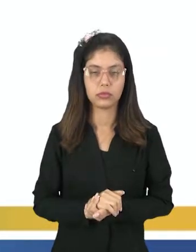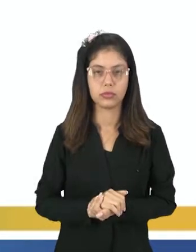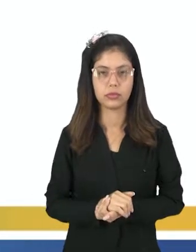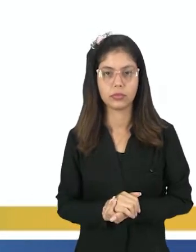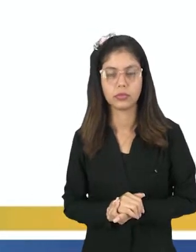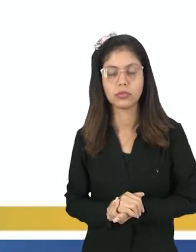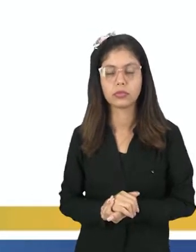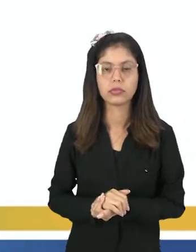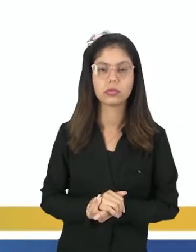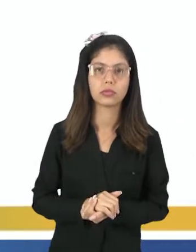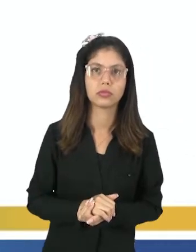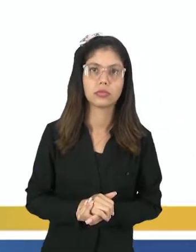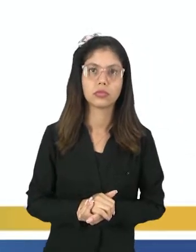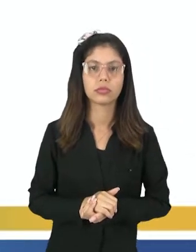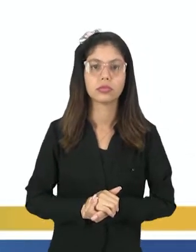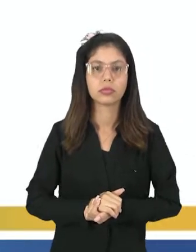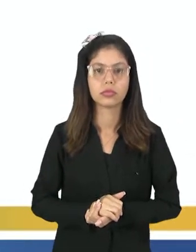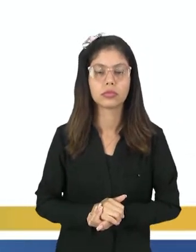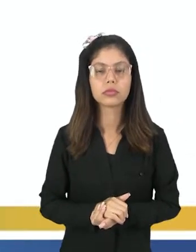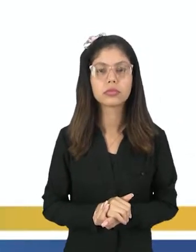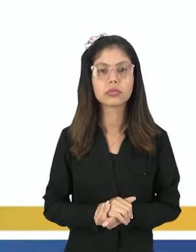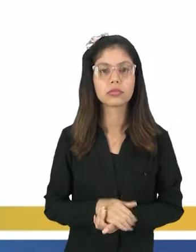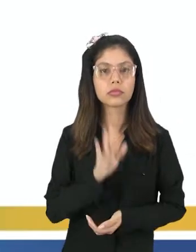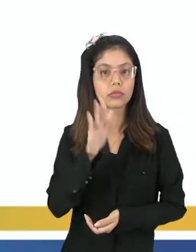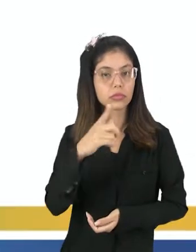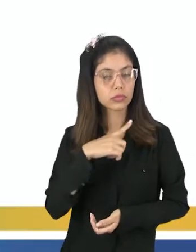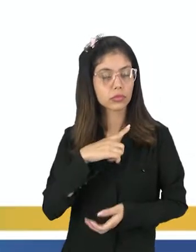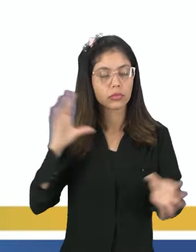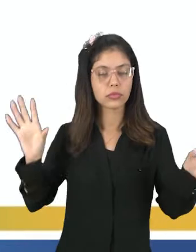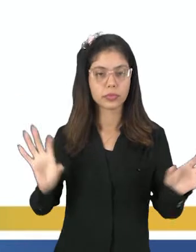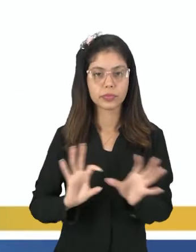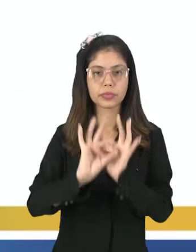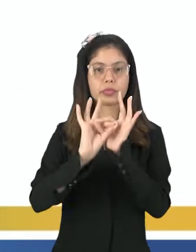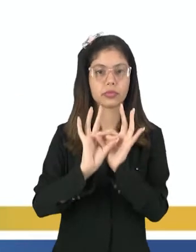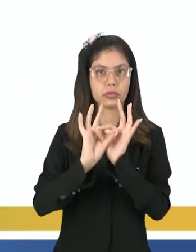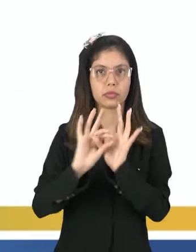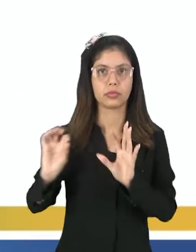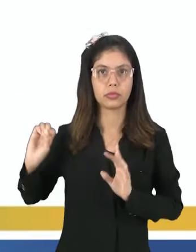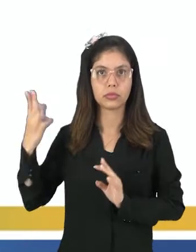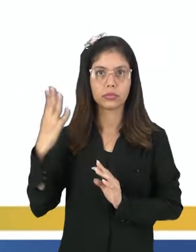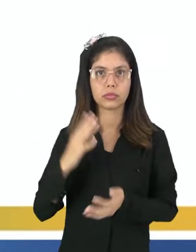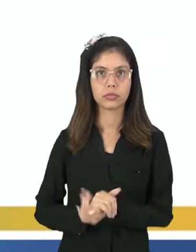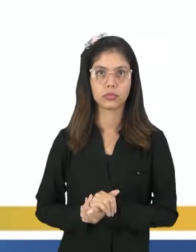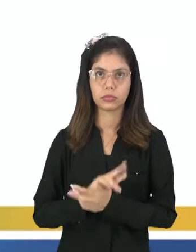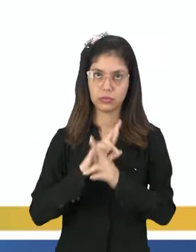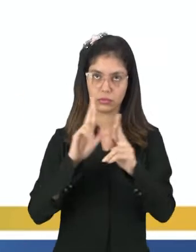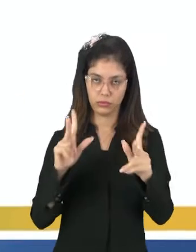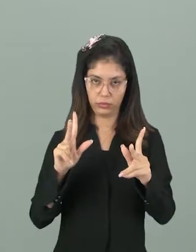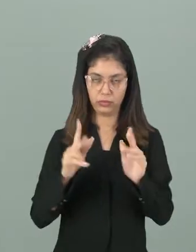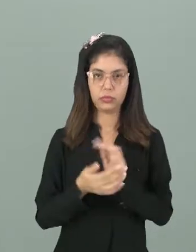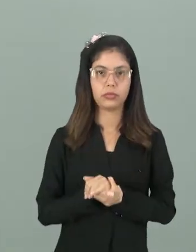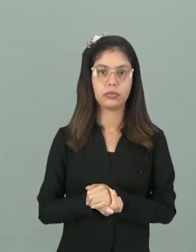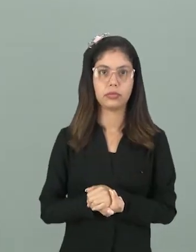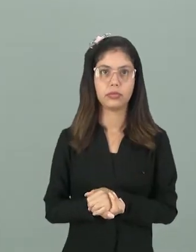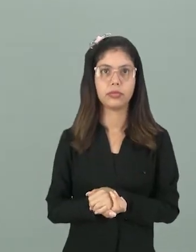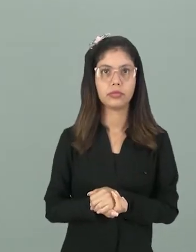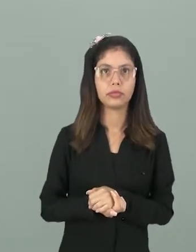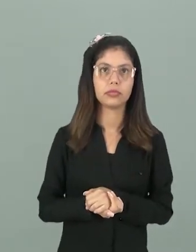e a delimitação de um componente orgânico, porque a gente tem as ligações acontecendo de forma